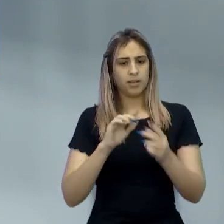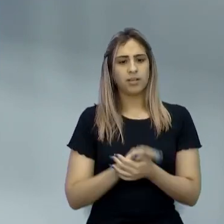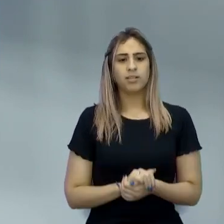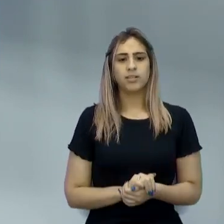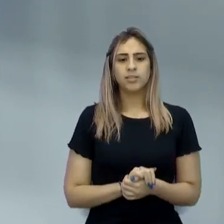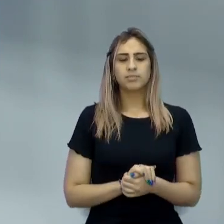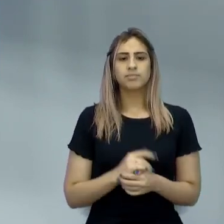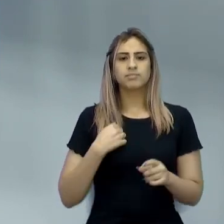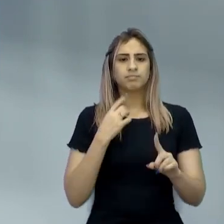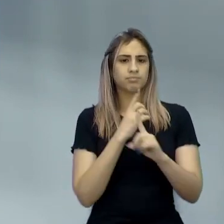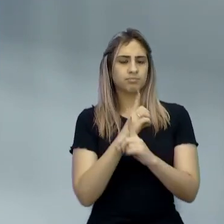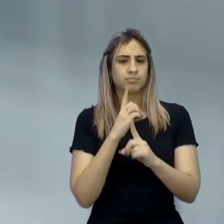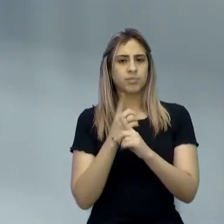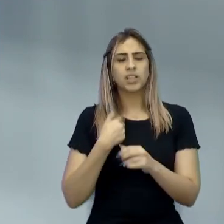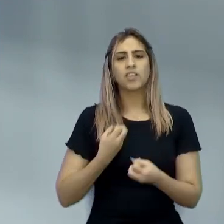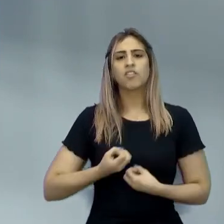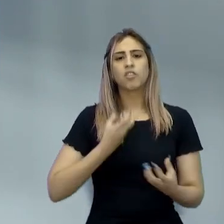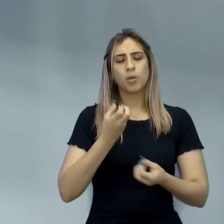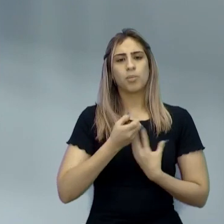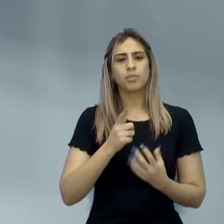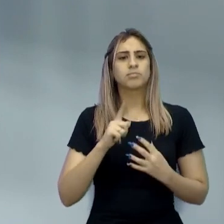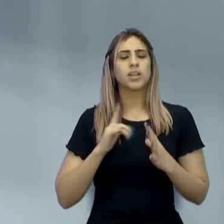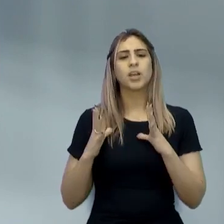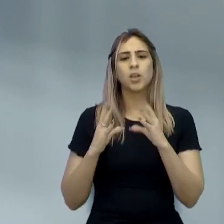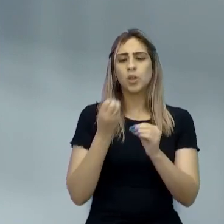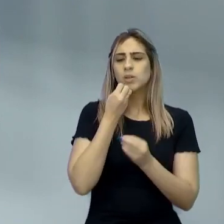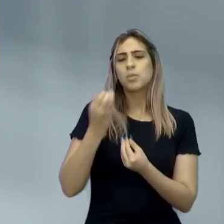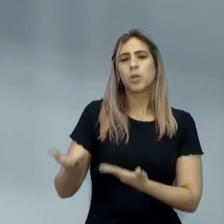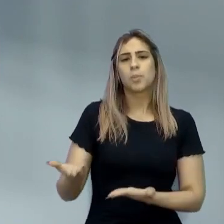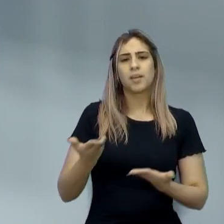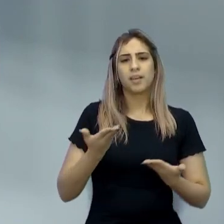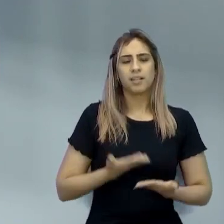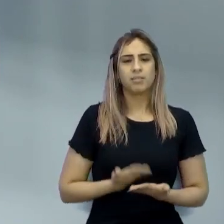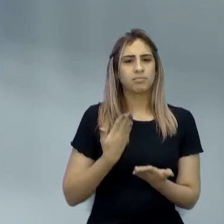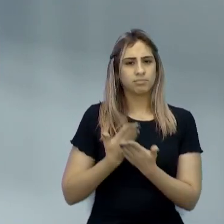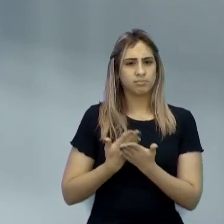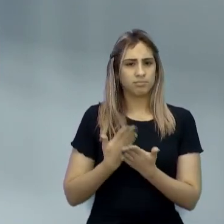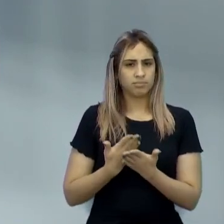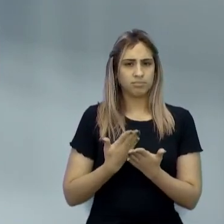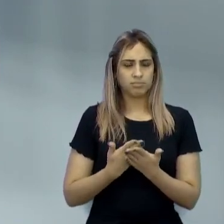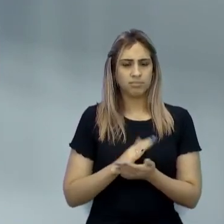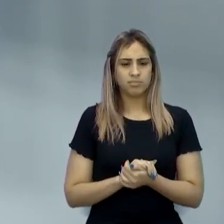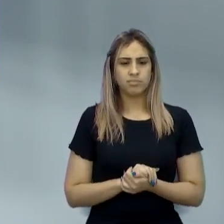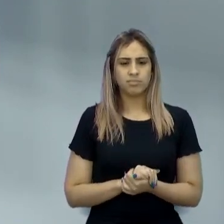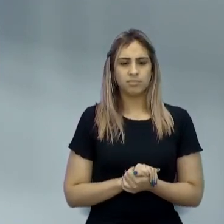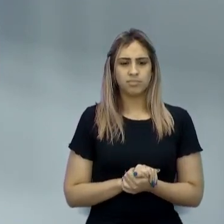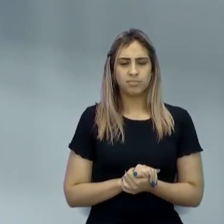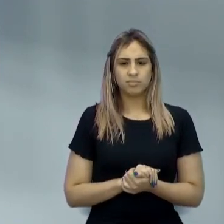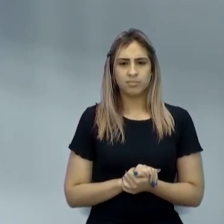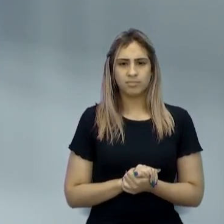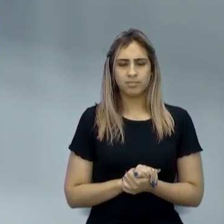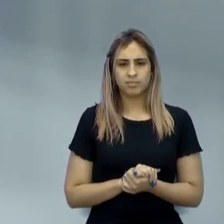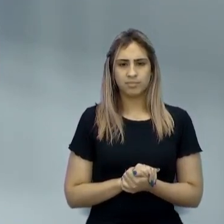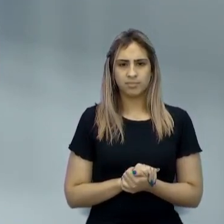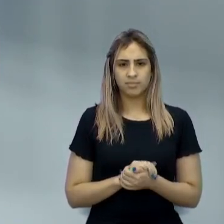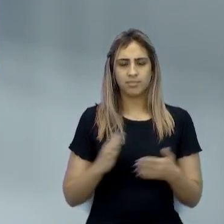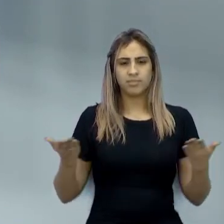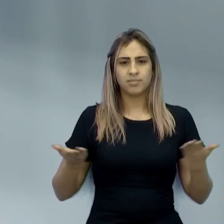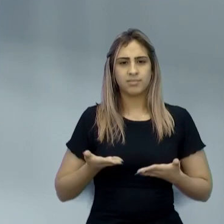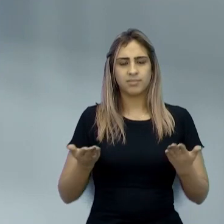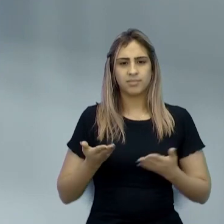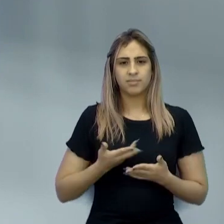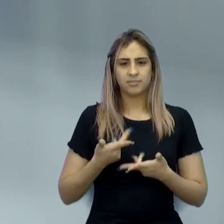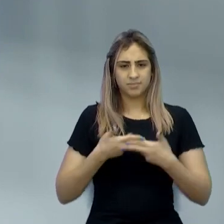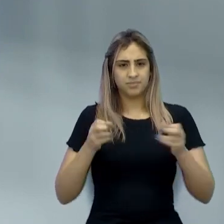por trás da informação. Sejam todos muito bem-vindos, aula produzida aí especialmente para a segunda série do nosso